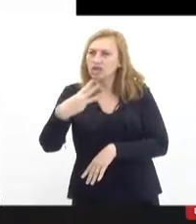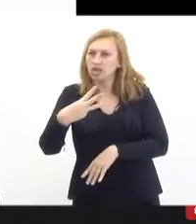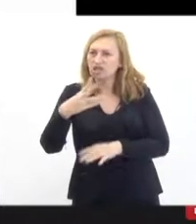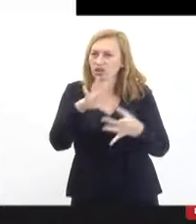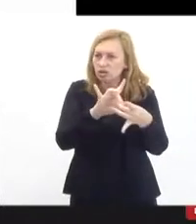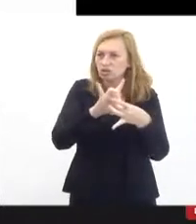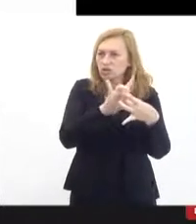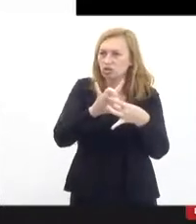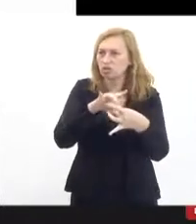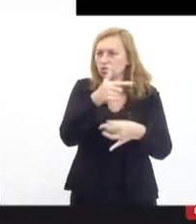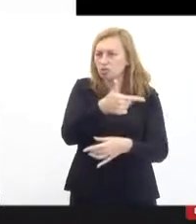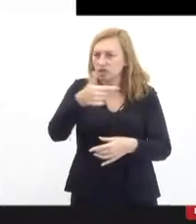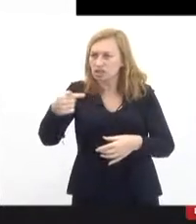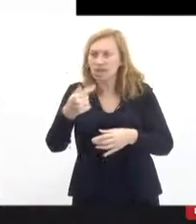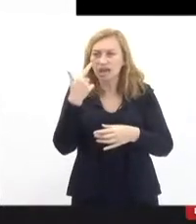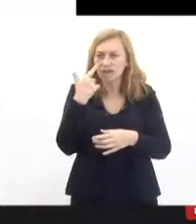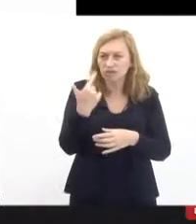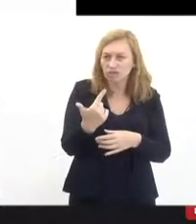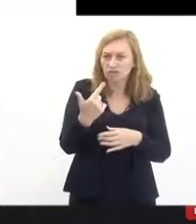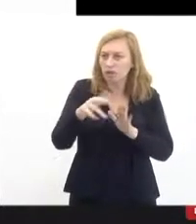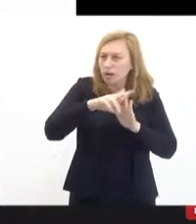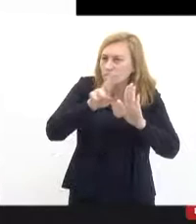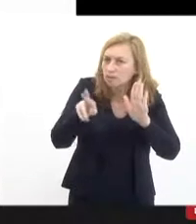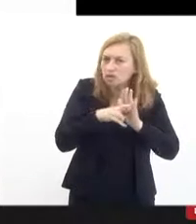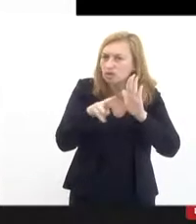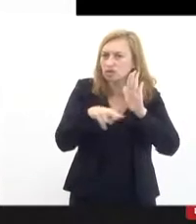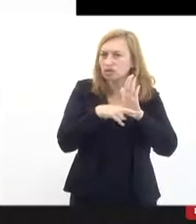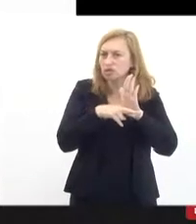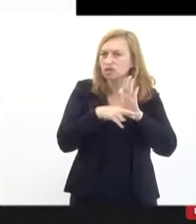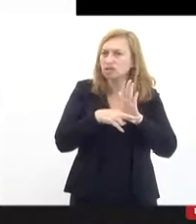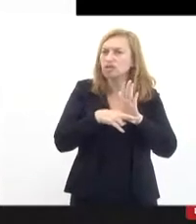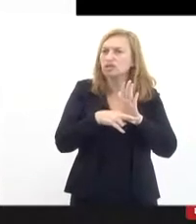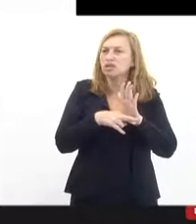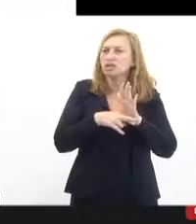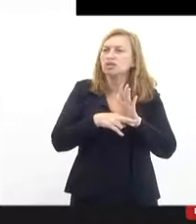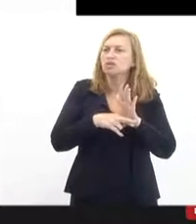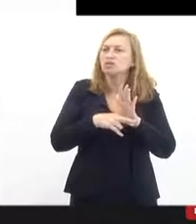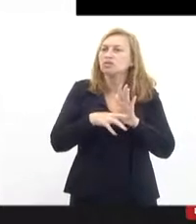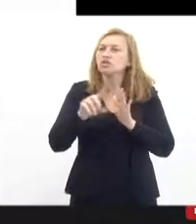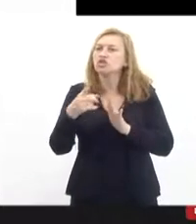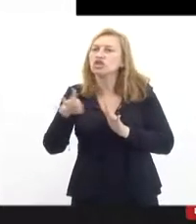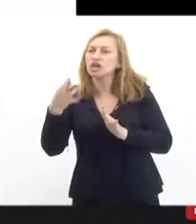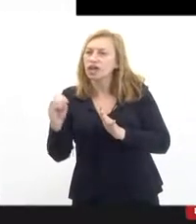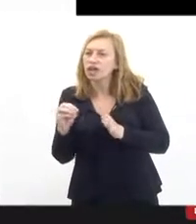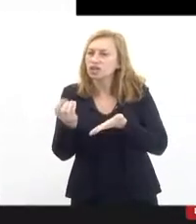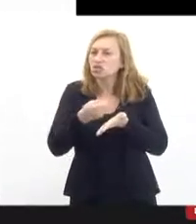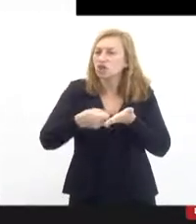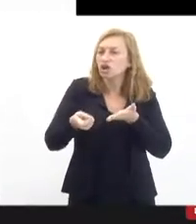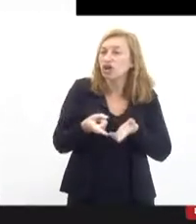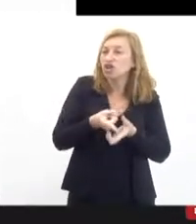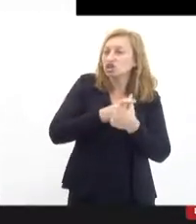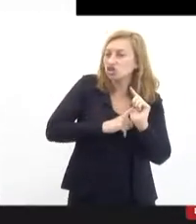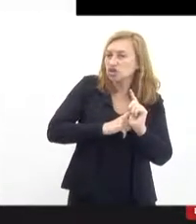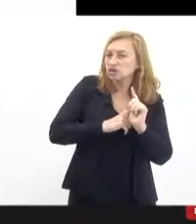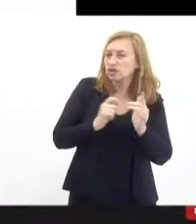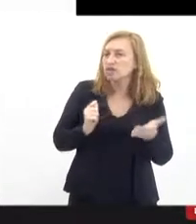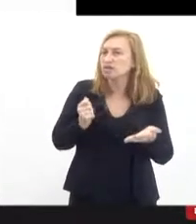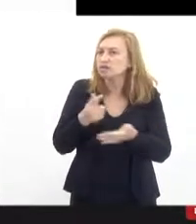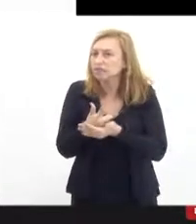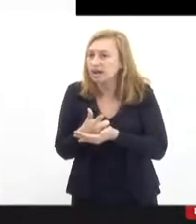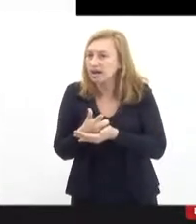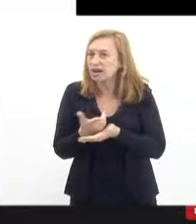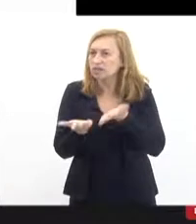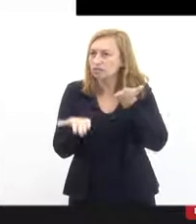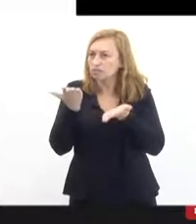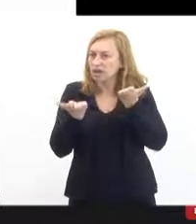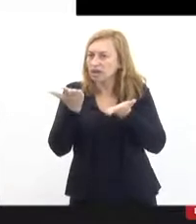reviu a sua metodologia para evidenciação dos créditos inscritos em dívida ativa no seu balanço. Isso,